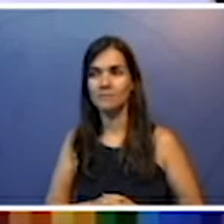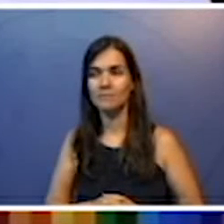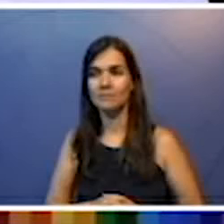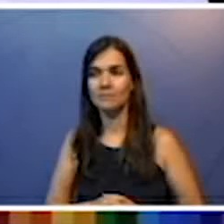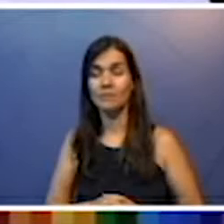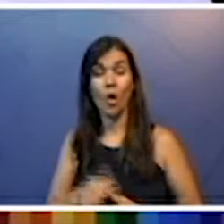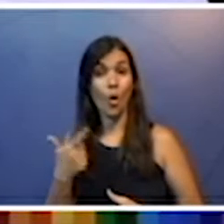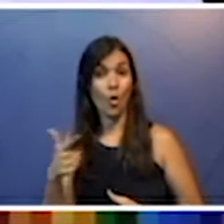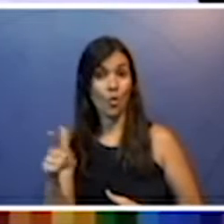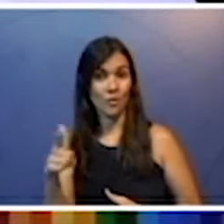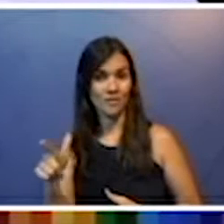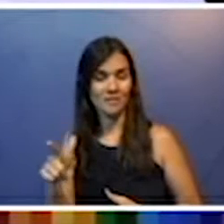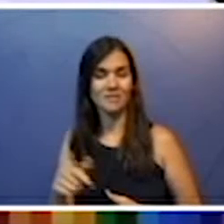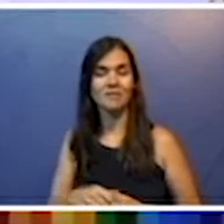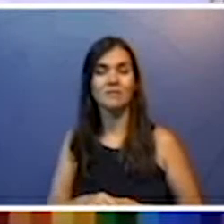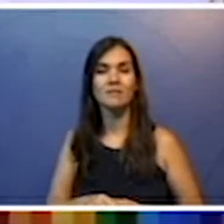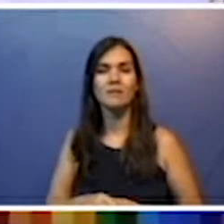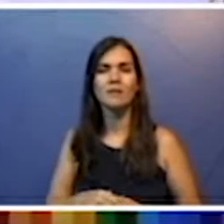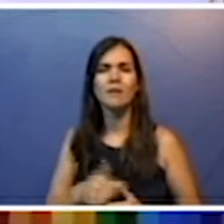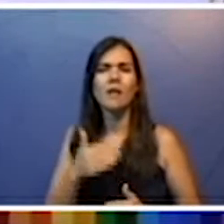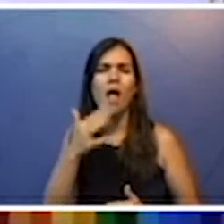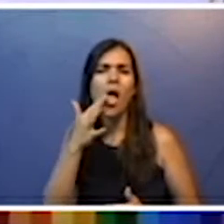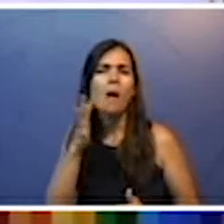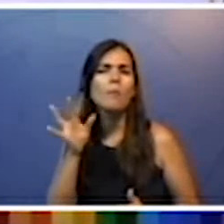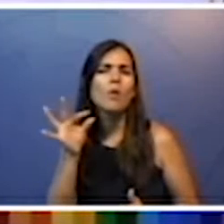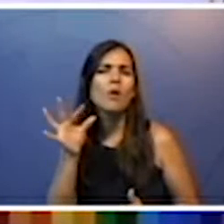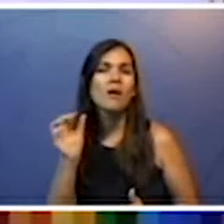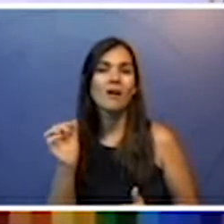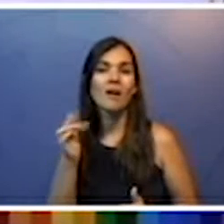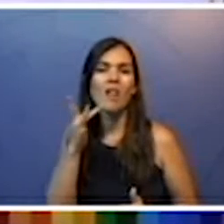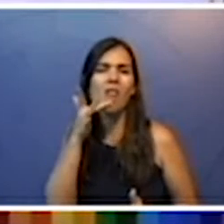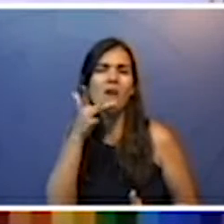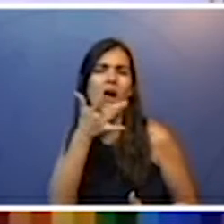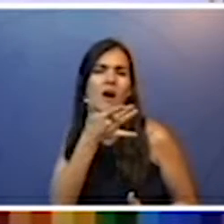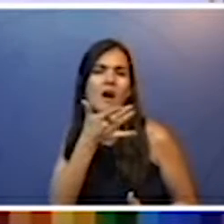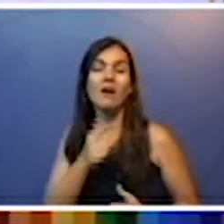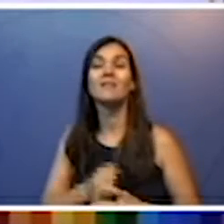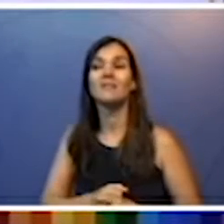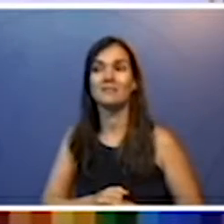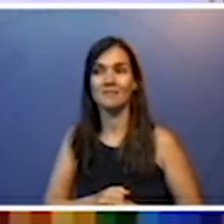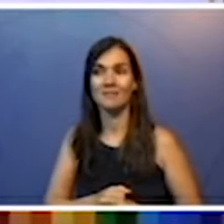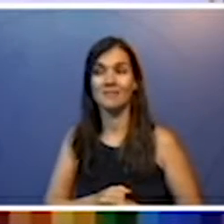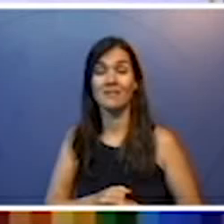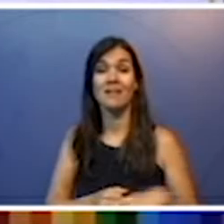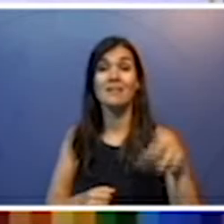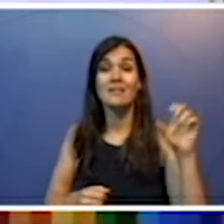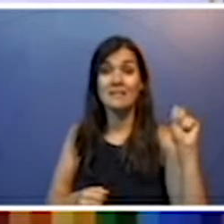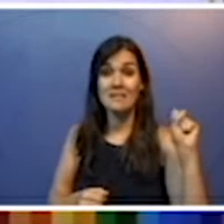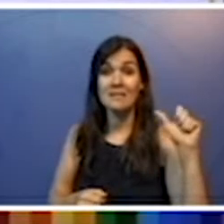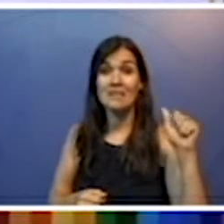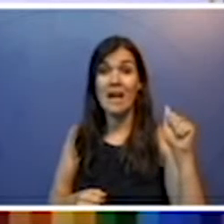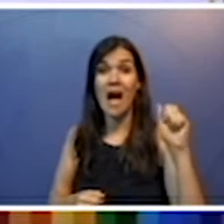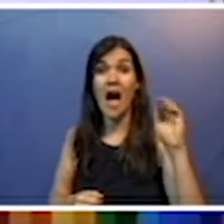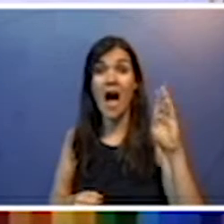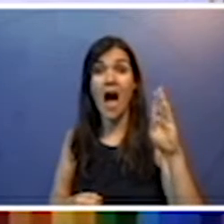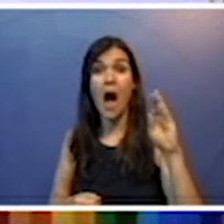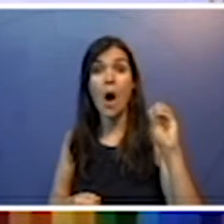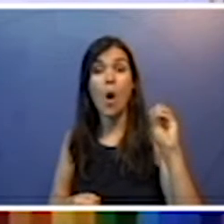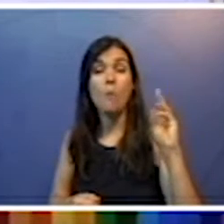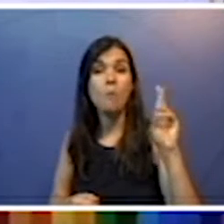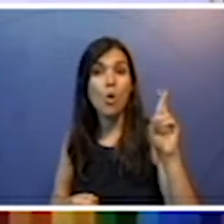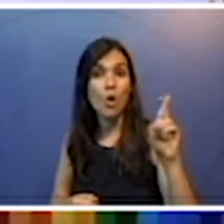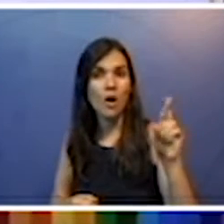aqui a palavra sabor. Termina com or. A pista visual está